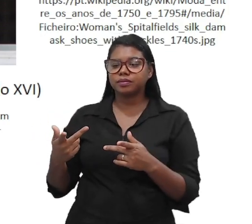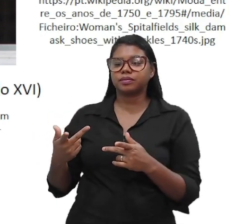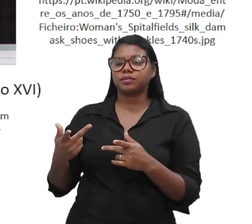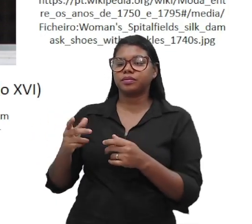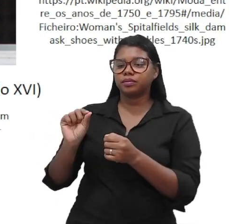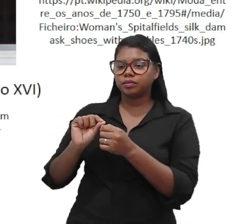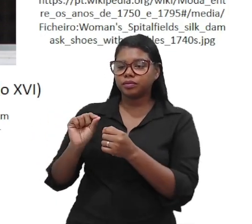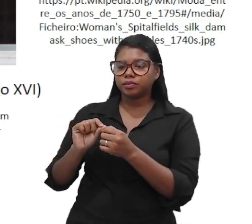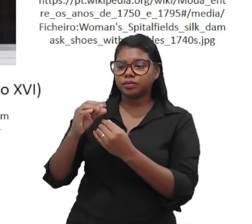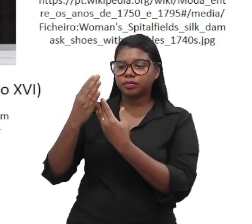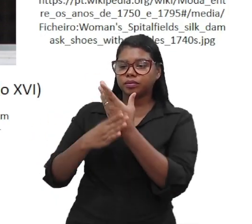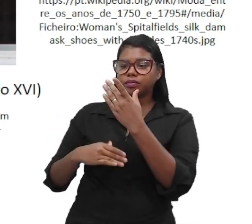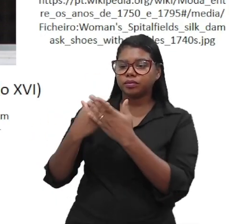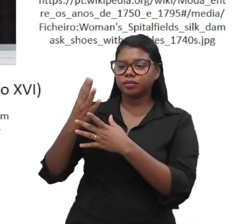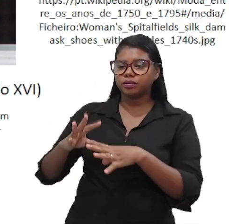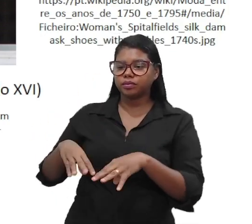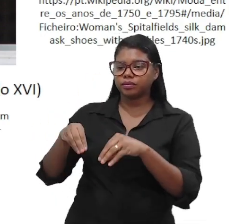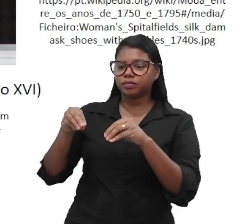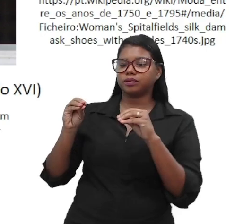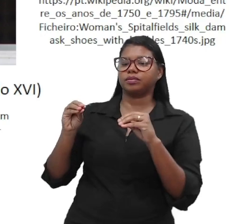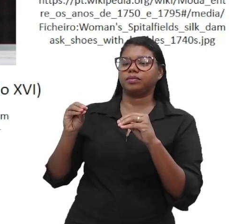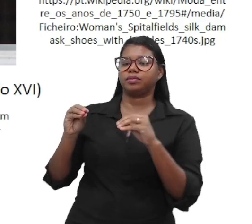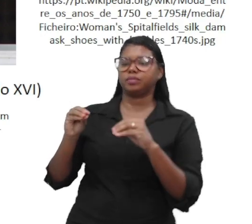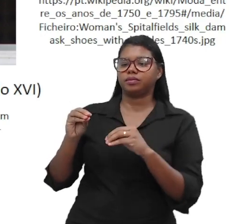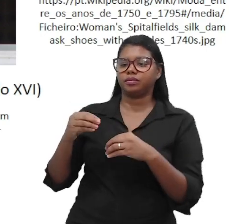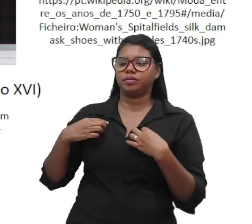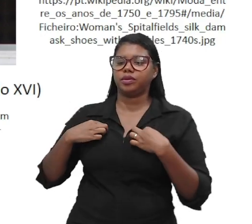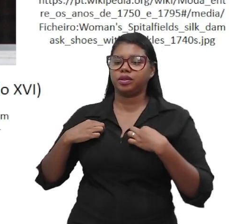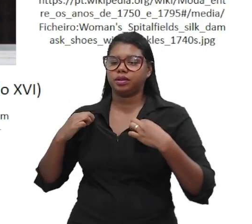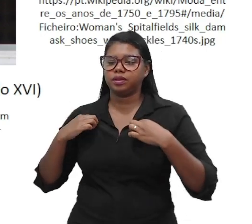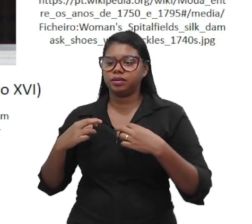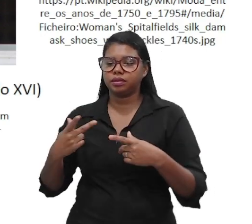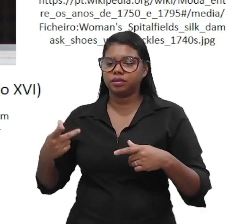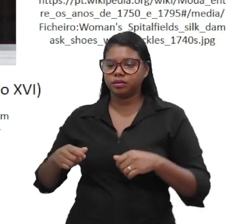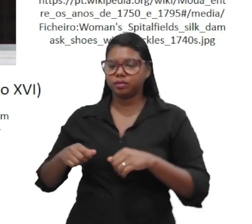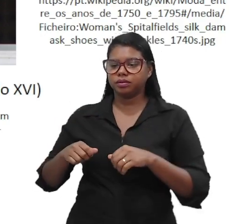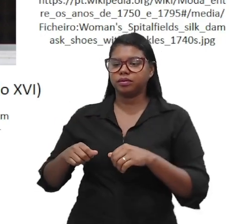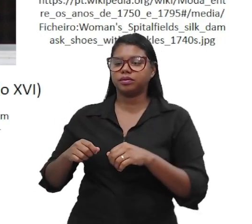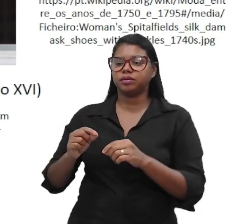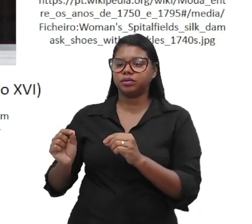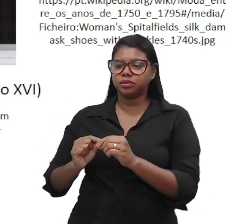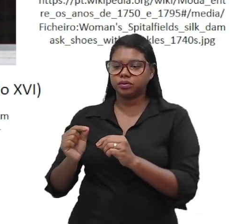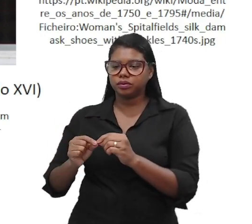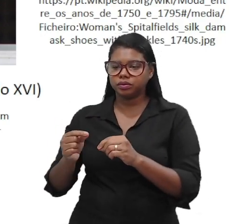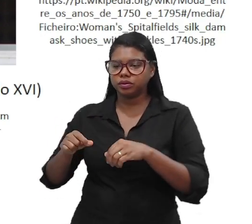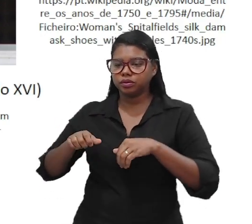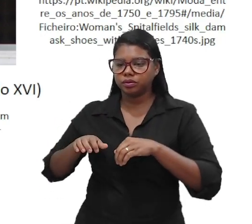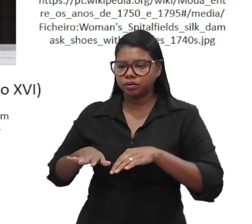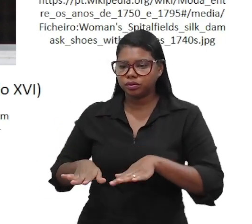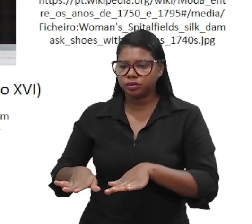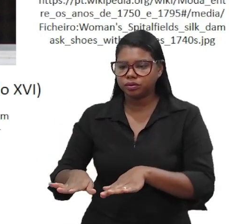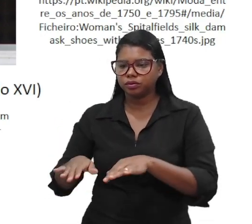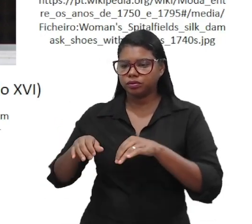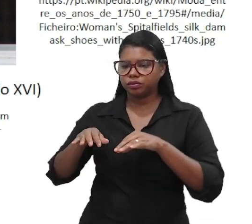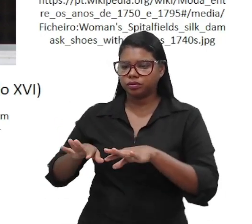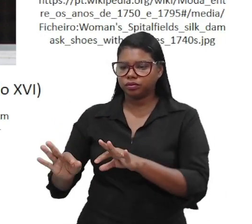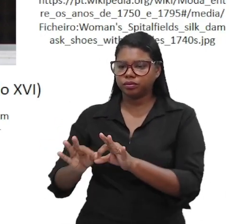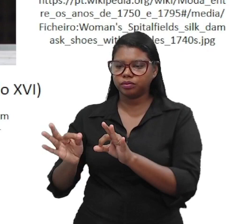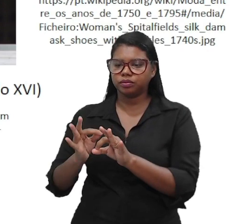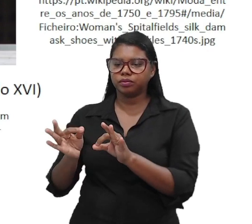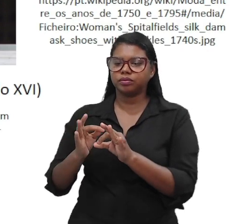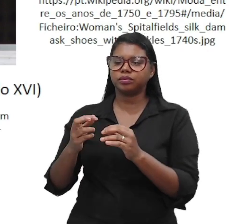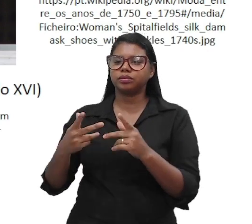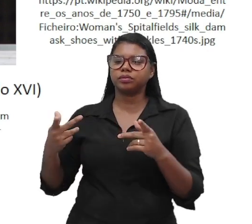o tecido, né? E aquelas máquinas que a gente usa, né? Até com pedal, uma coisa bem manual para a elaboração